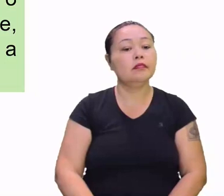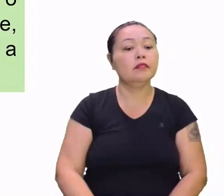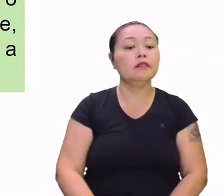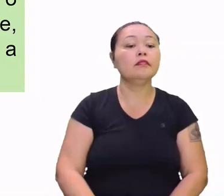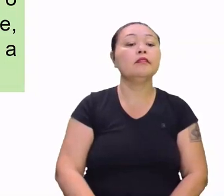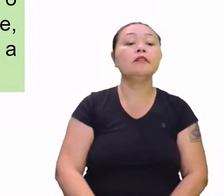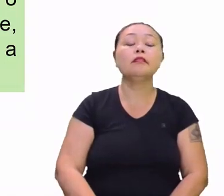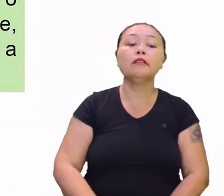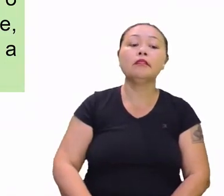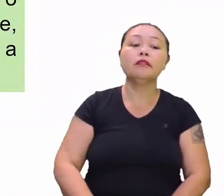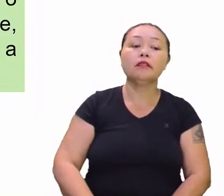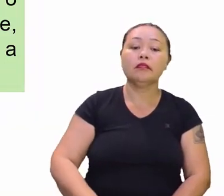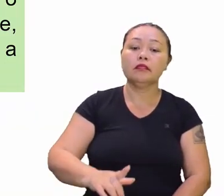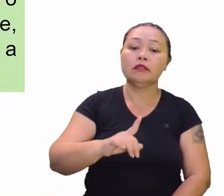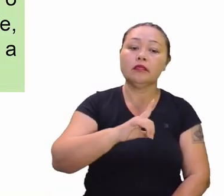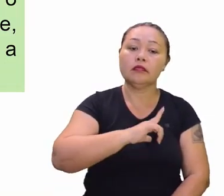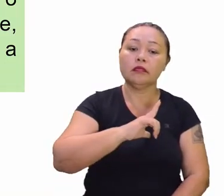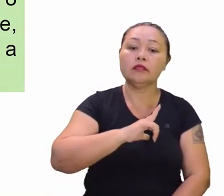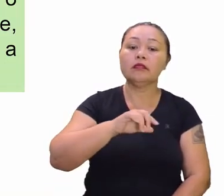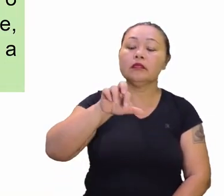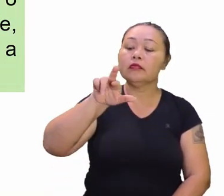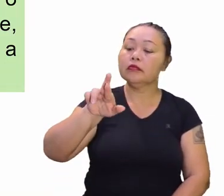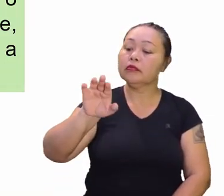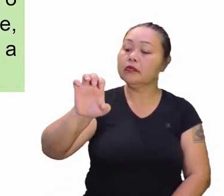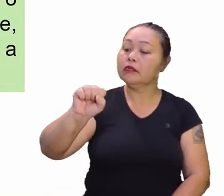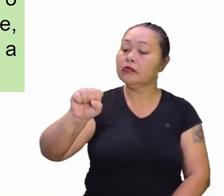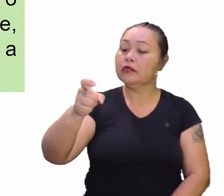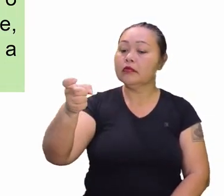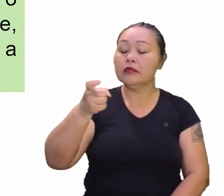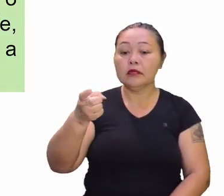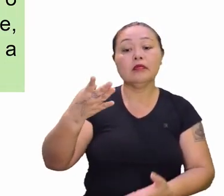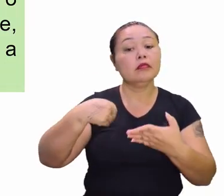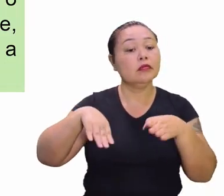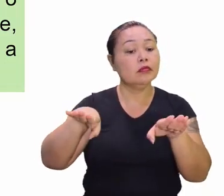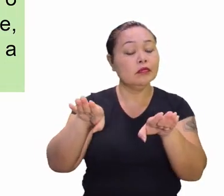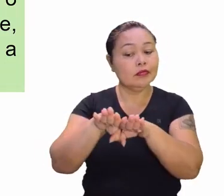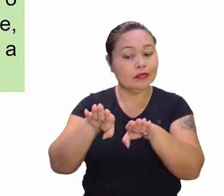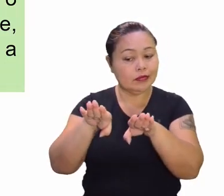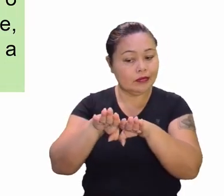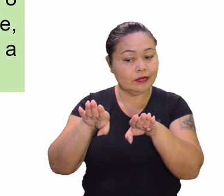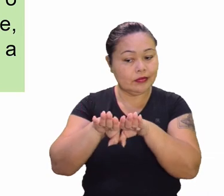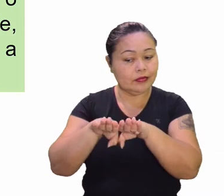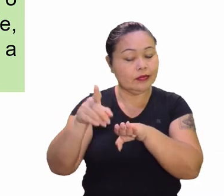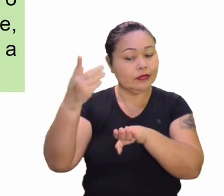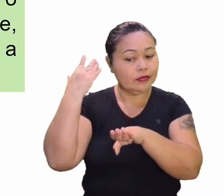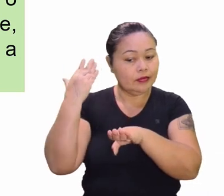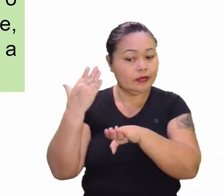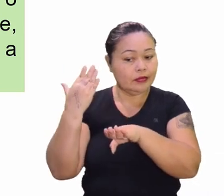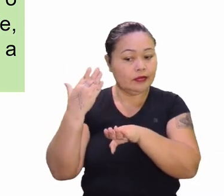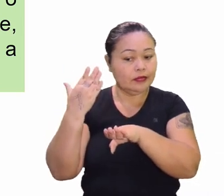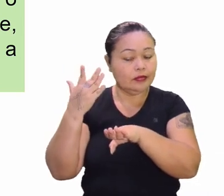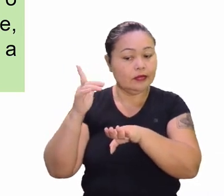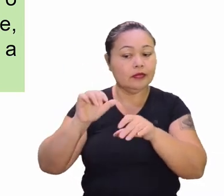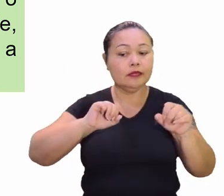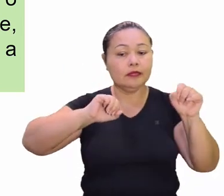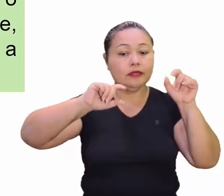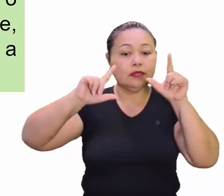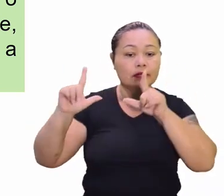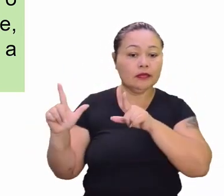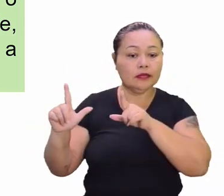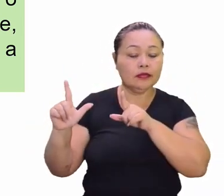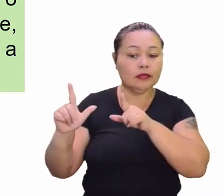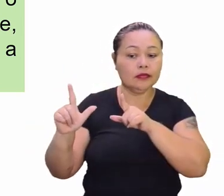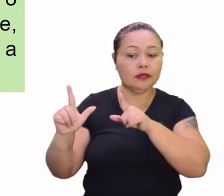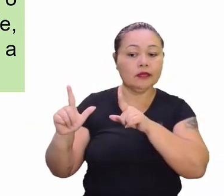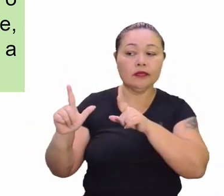Próximo. E as RESEX. RESEX também estava lá no slide anterior.